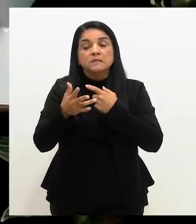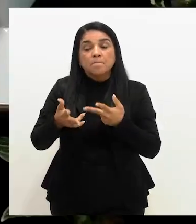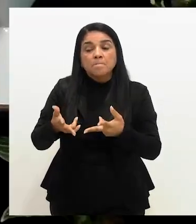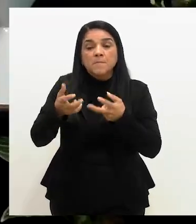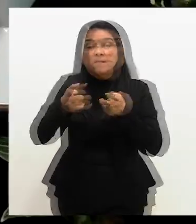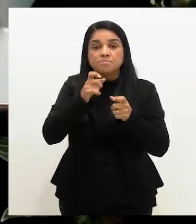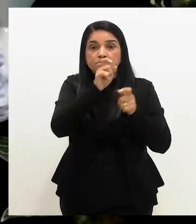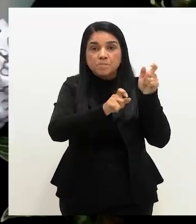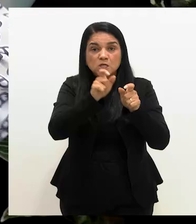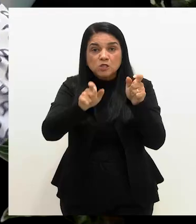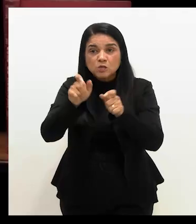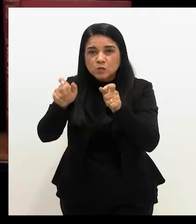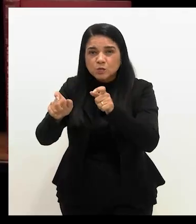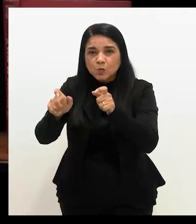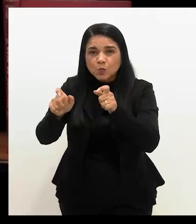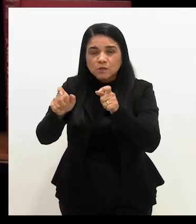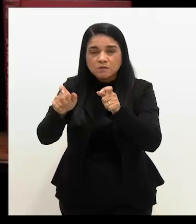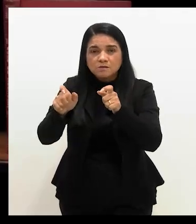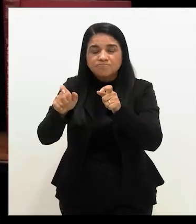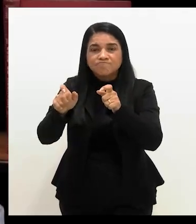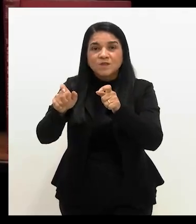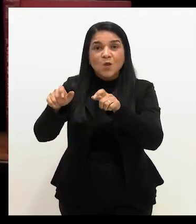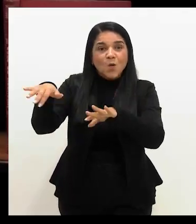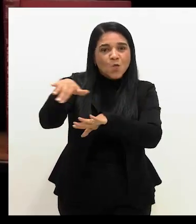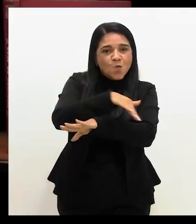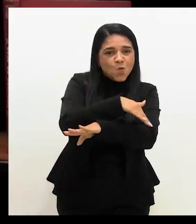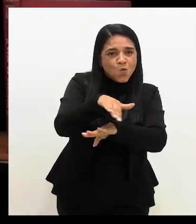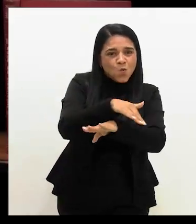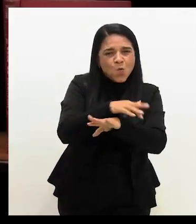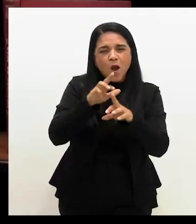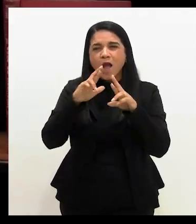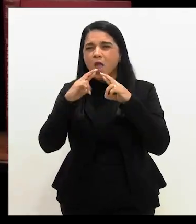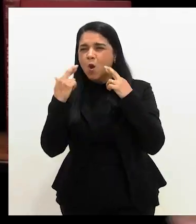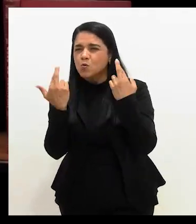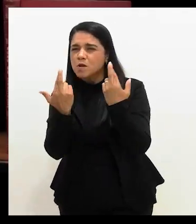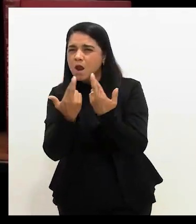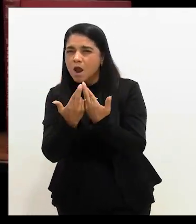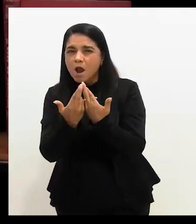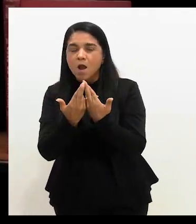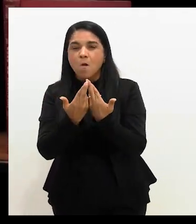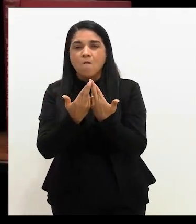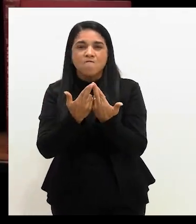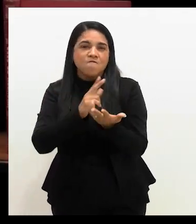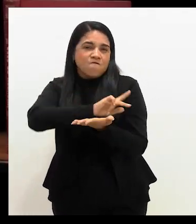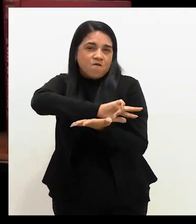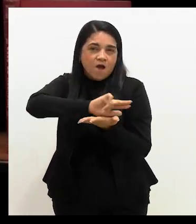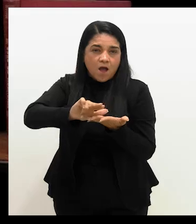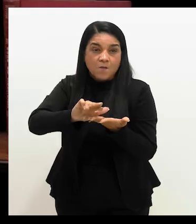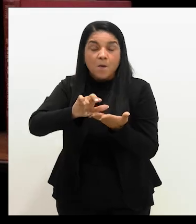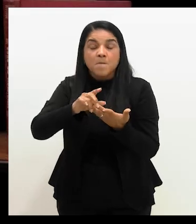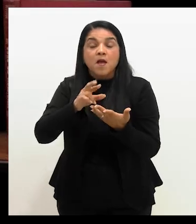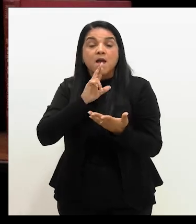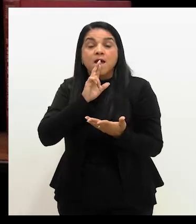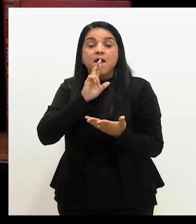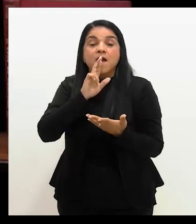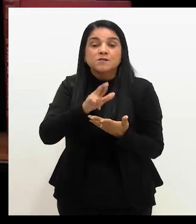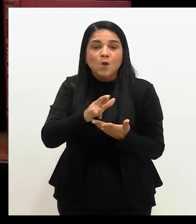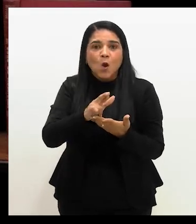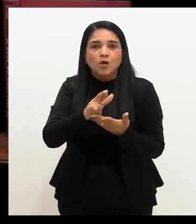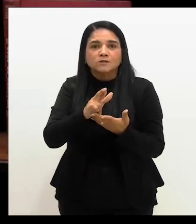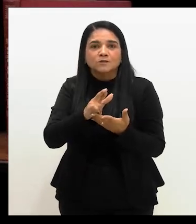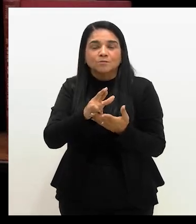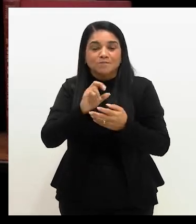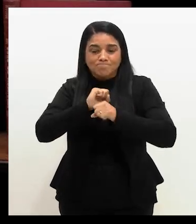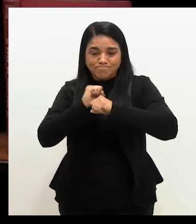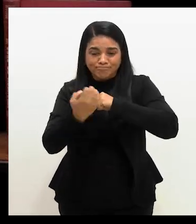essa questão das pessoas que aumentaram as saídas, elas aumentaram as reuniões, né? Como se fosse mesmo uma resposta àquele tempo